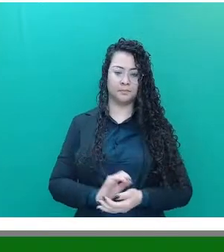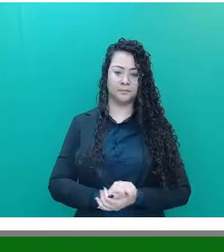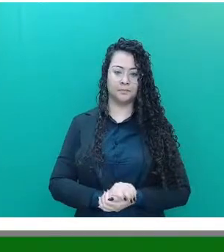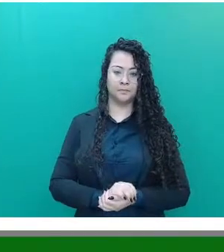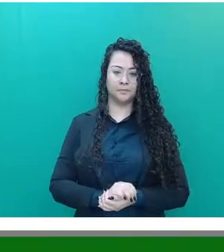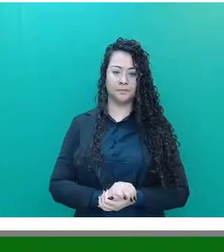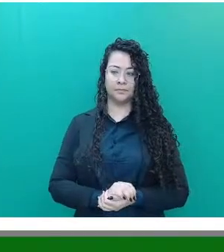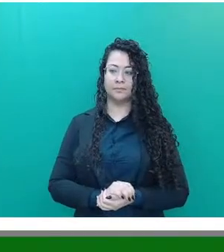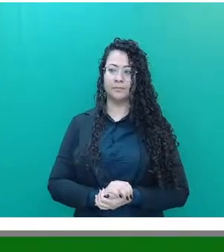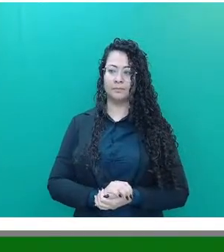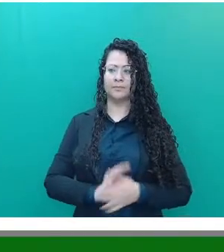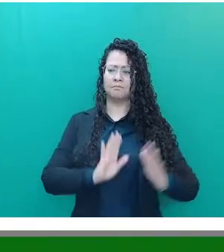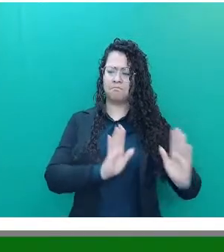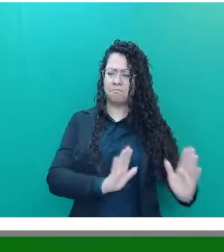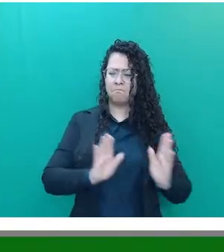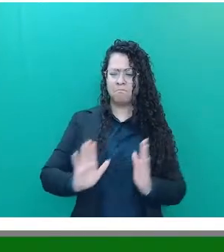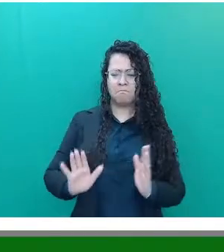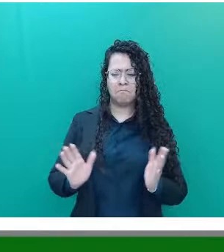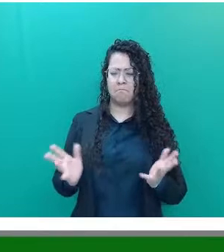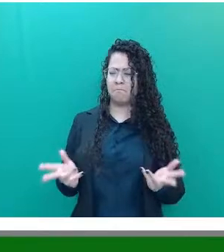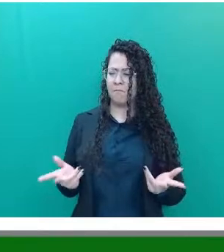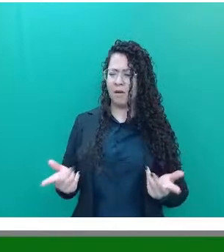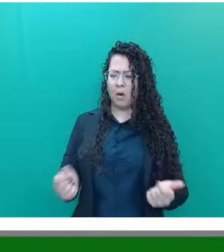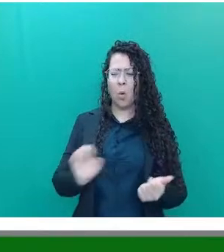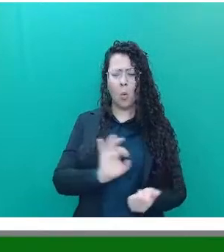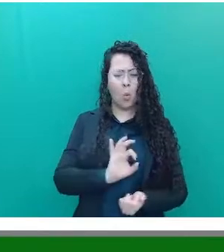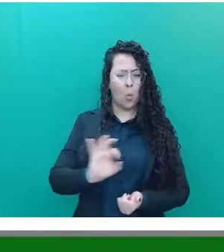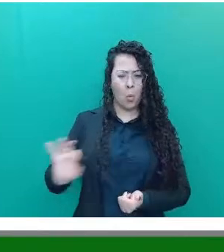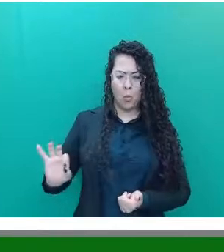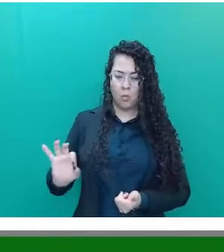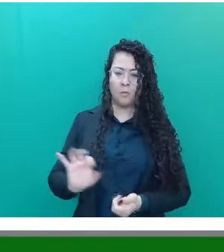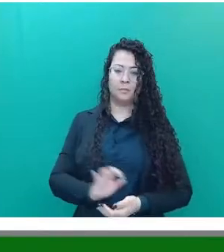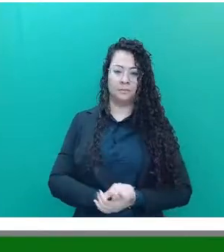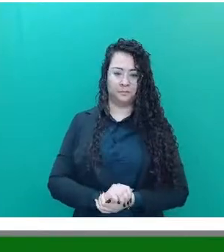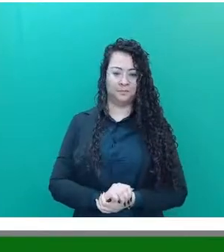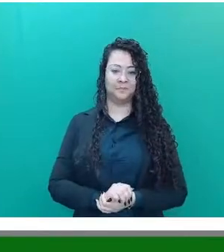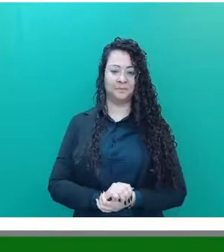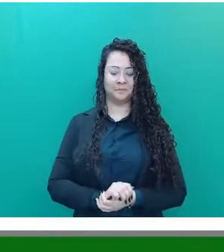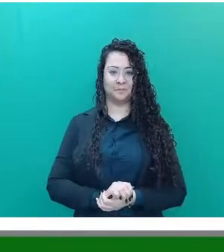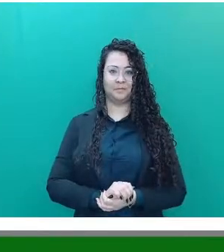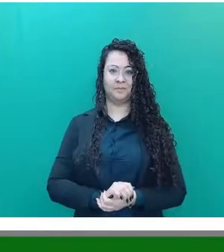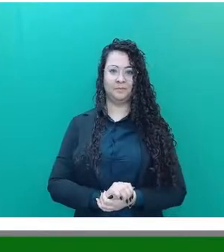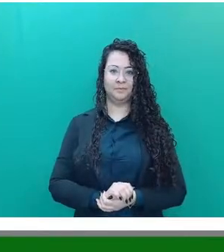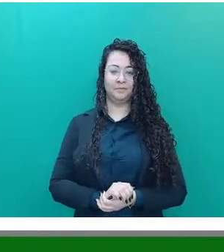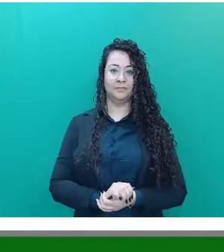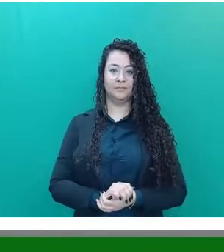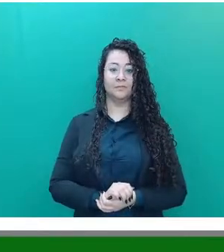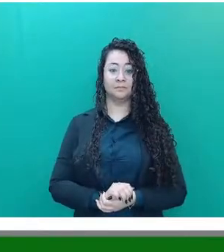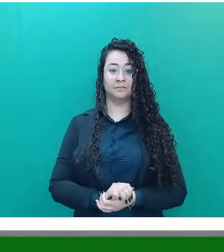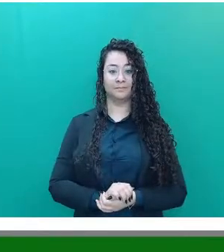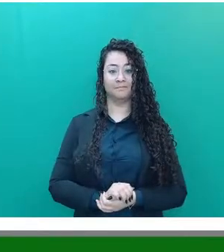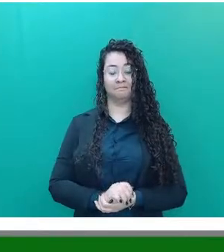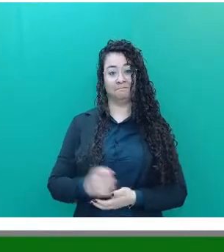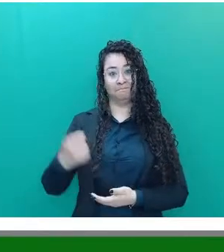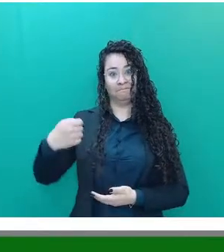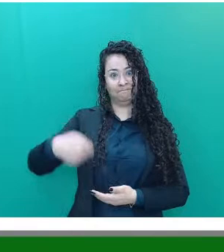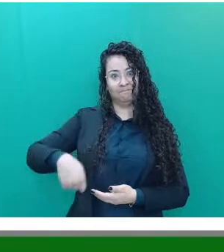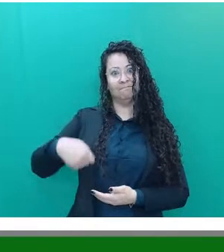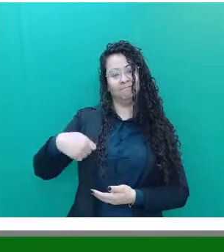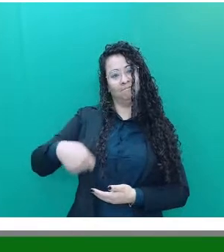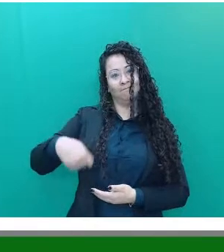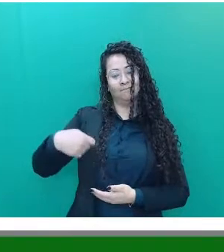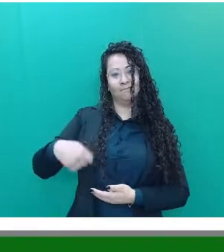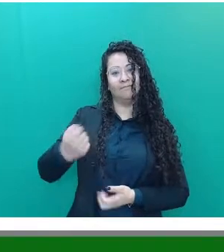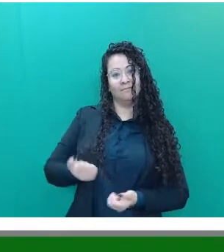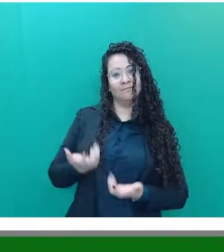é um ótimo trabalho, tá? Ponto, vamos começar daí. Isso tem que estar dito, tem que ser bem, bem enfatizado, tá?